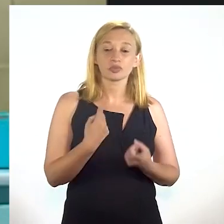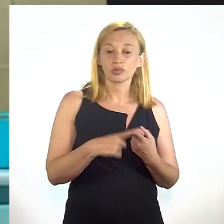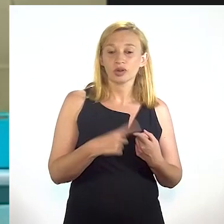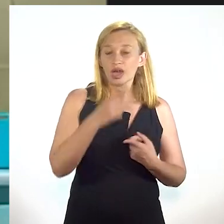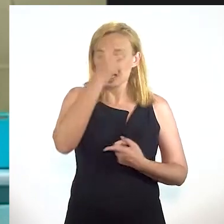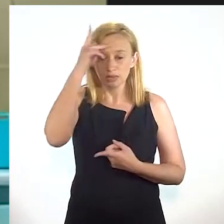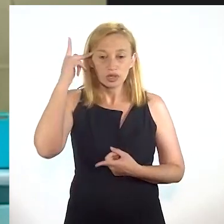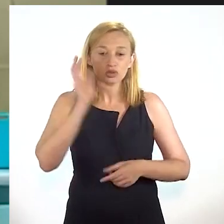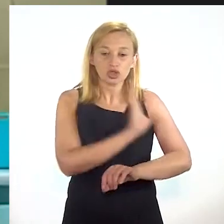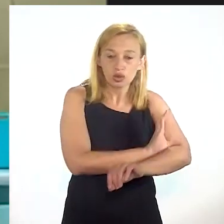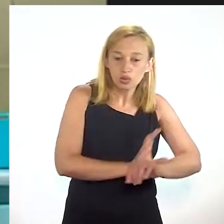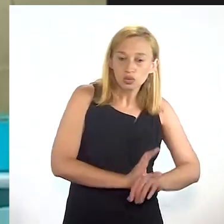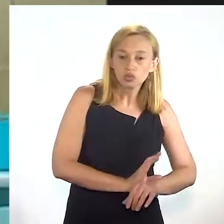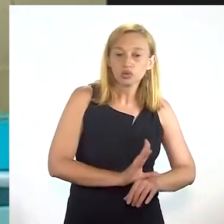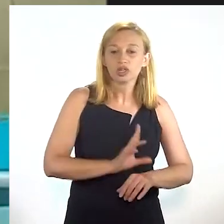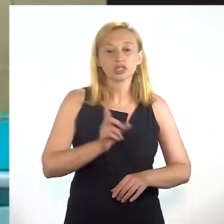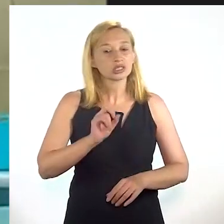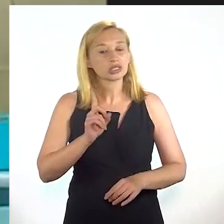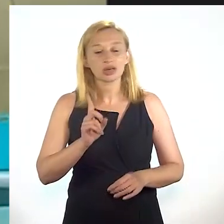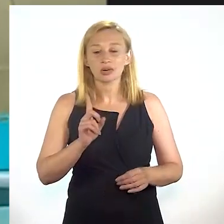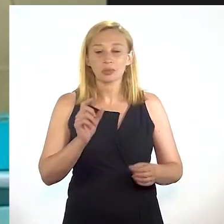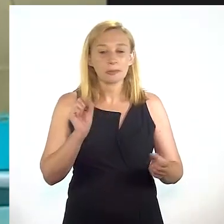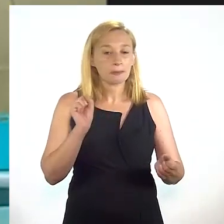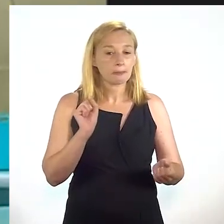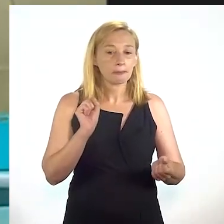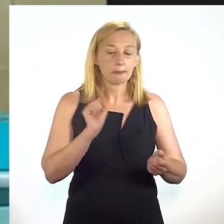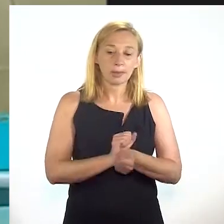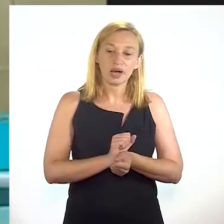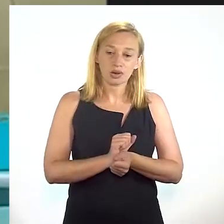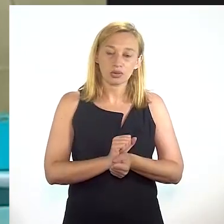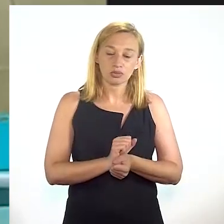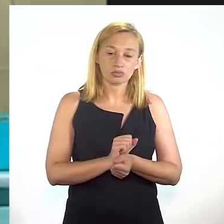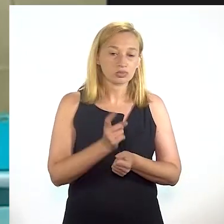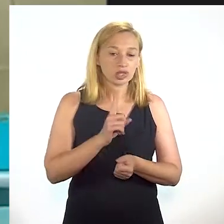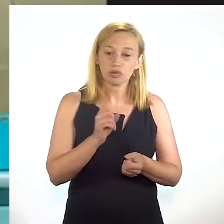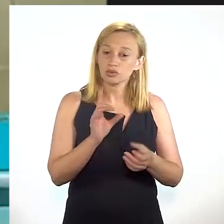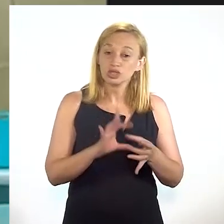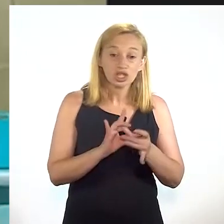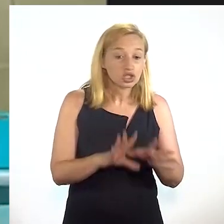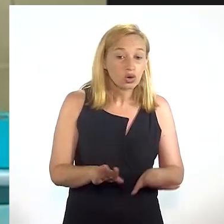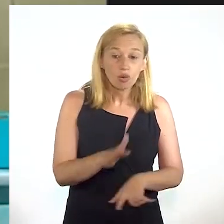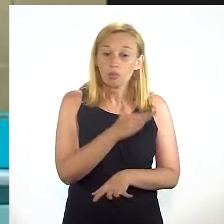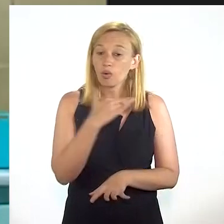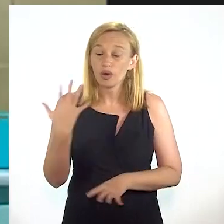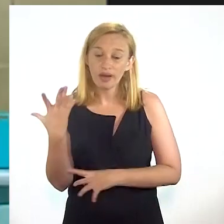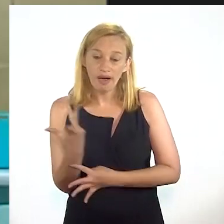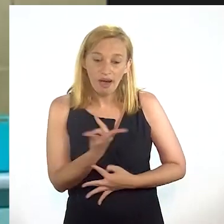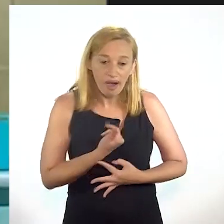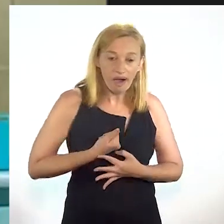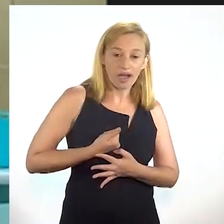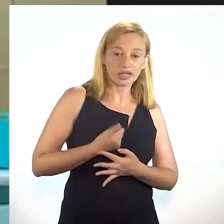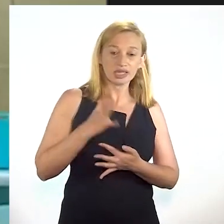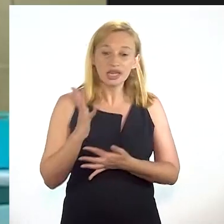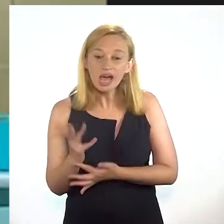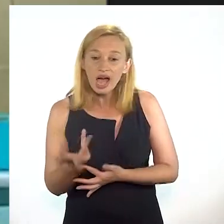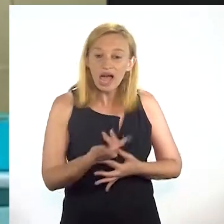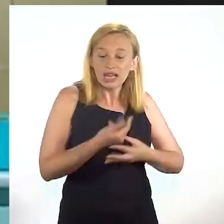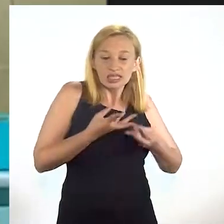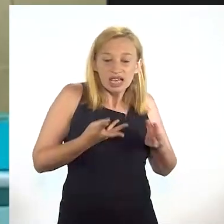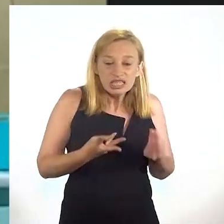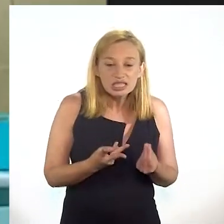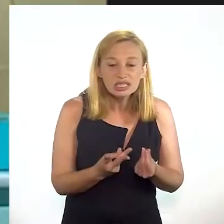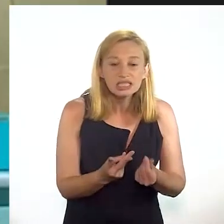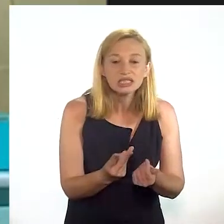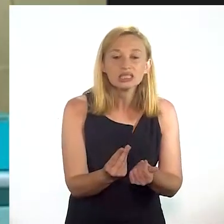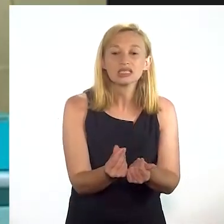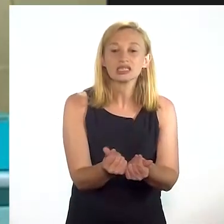de muita importância, porque as pessoas da cultura não deixaram a arte morrer. E a arte é a